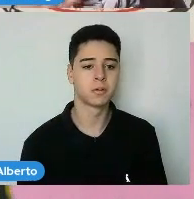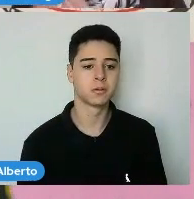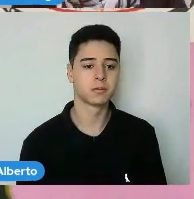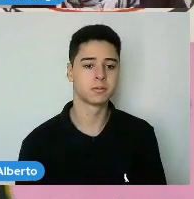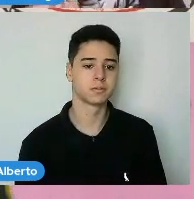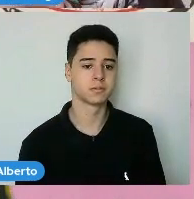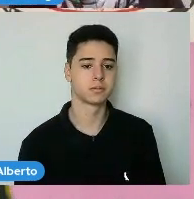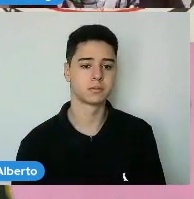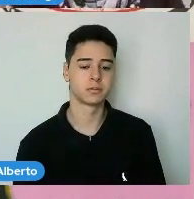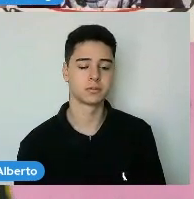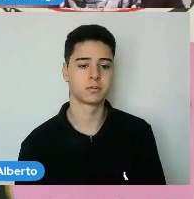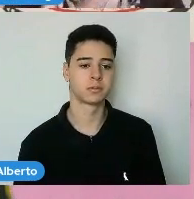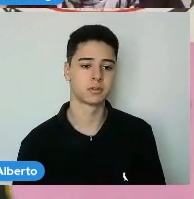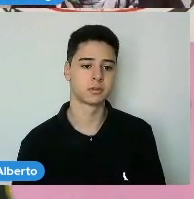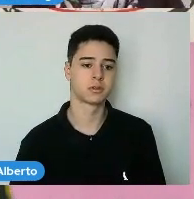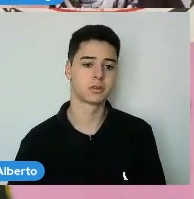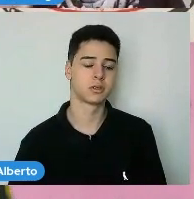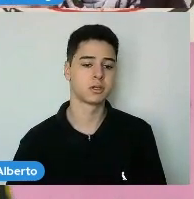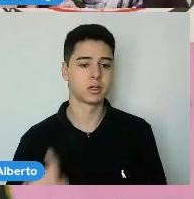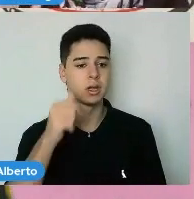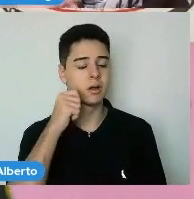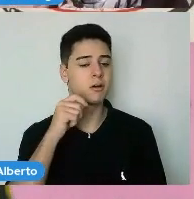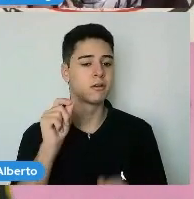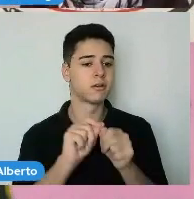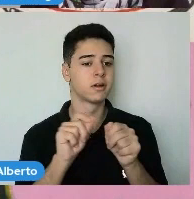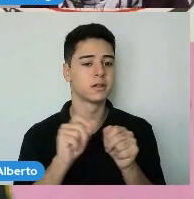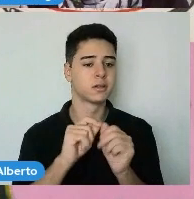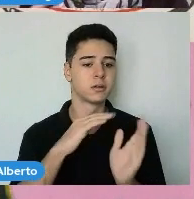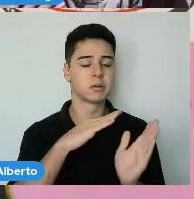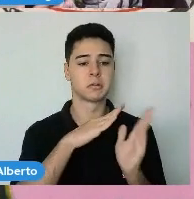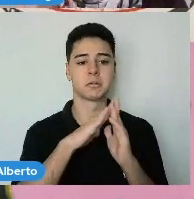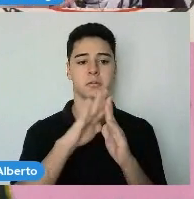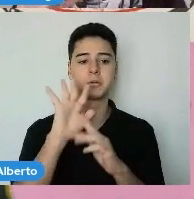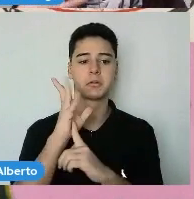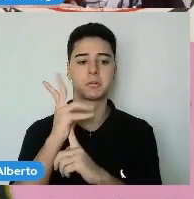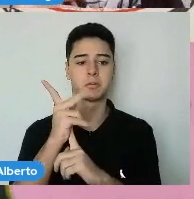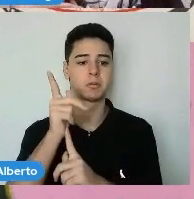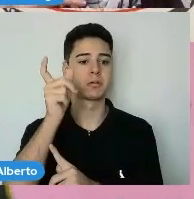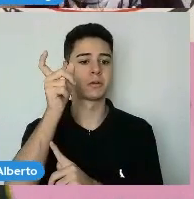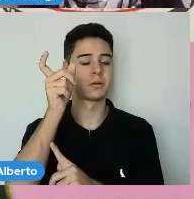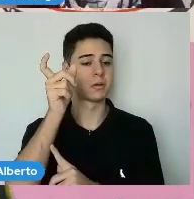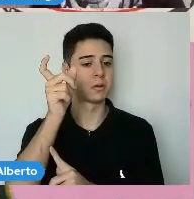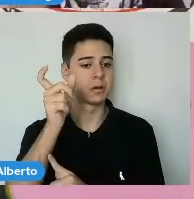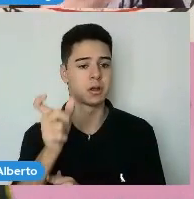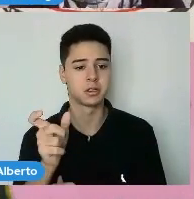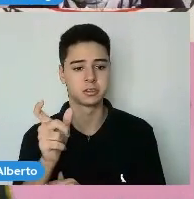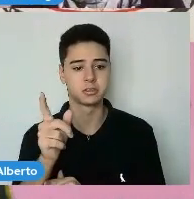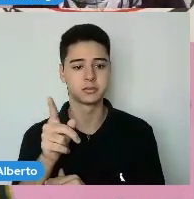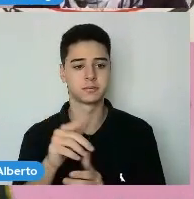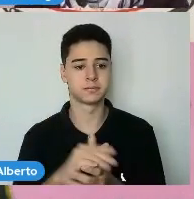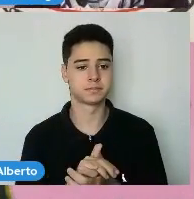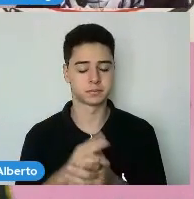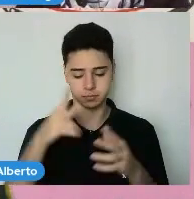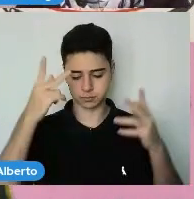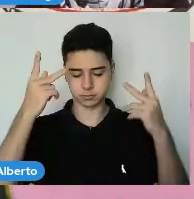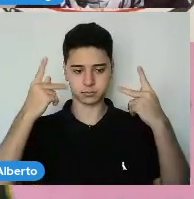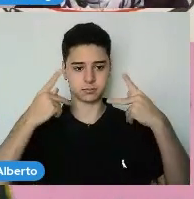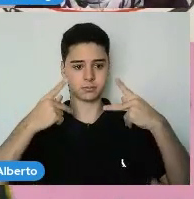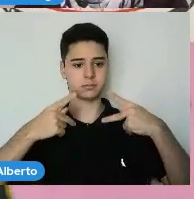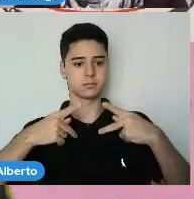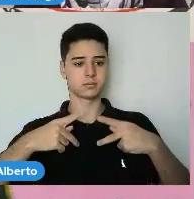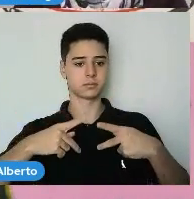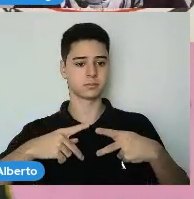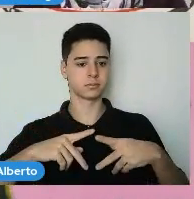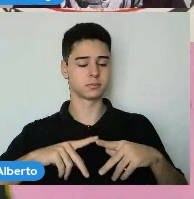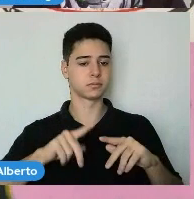foi construindo, né, se construindo como obra de arte. Isso que é legal, né? O corpo, no caso dela,